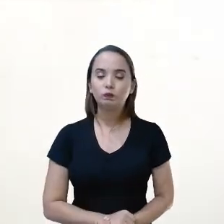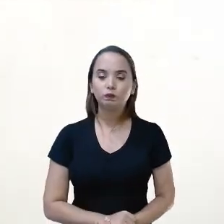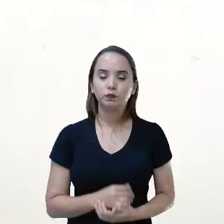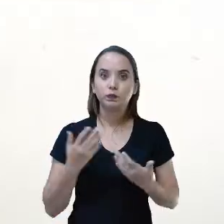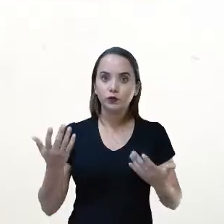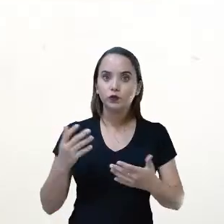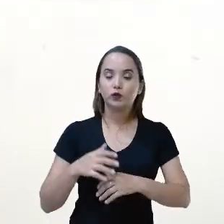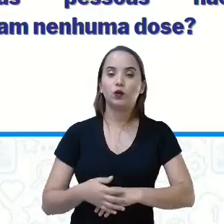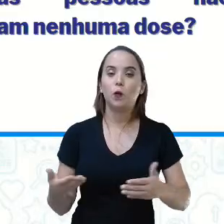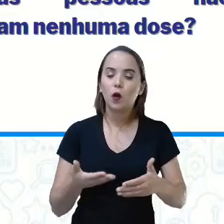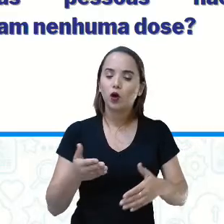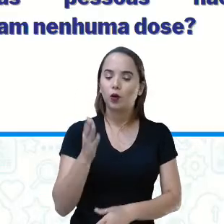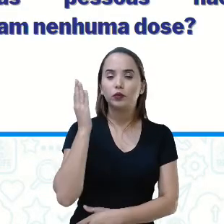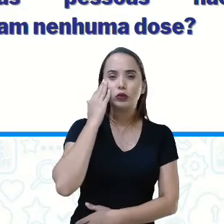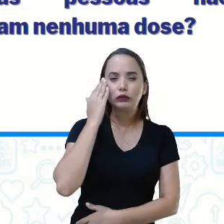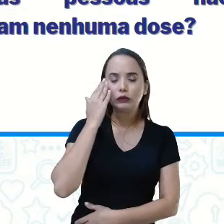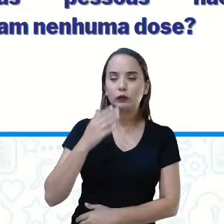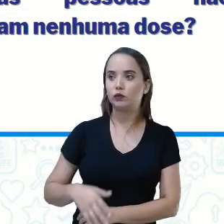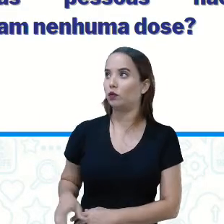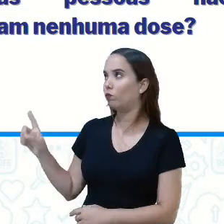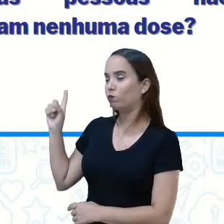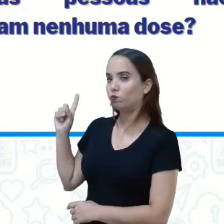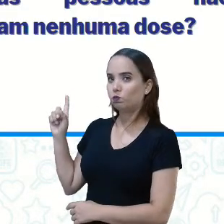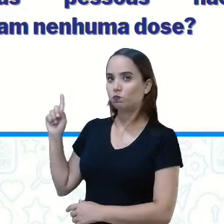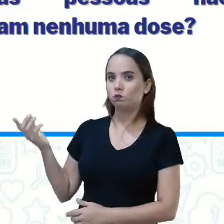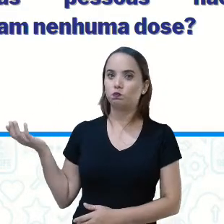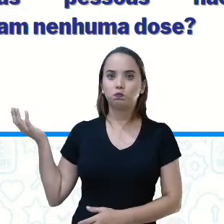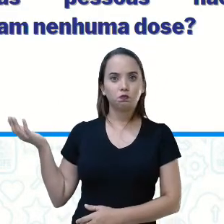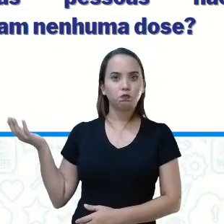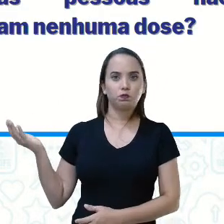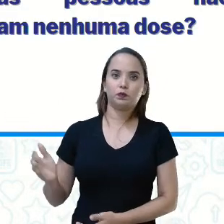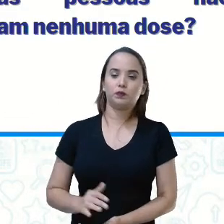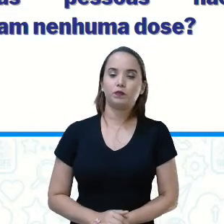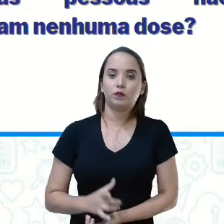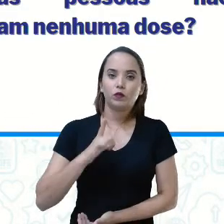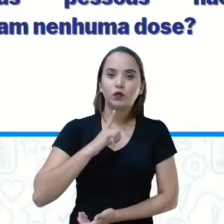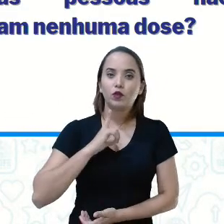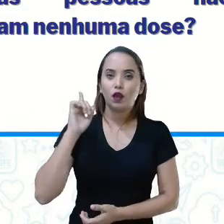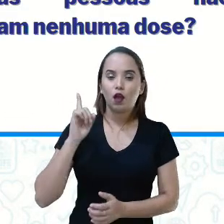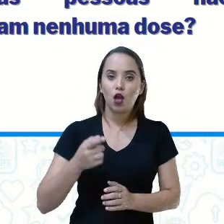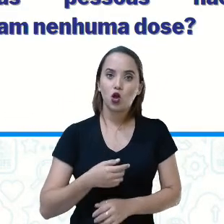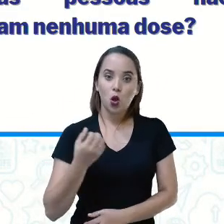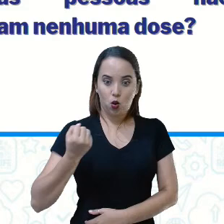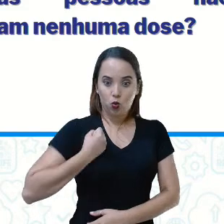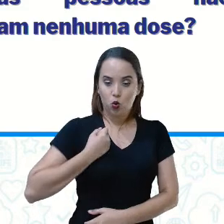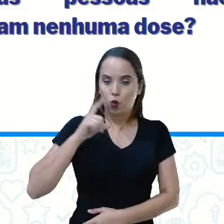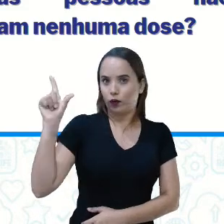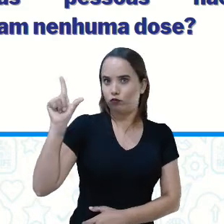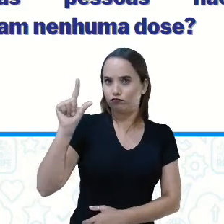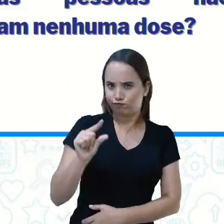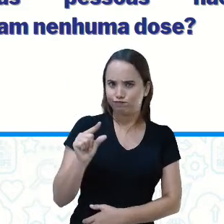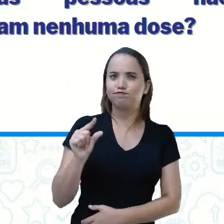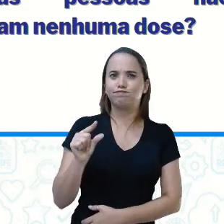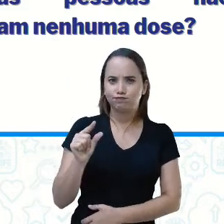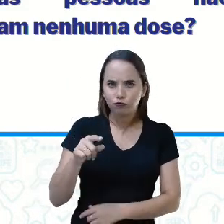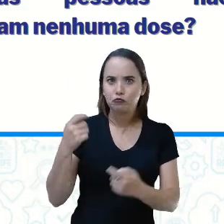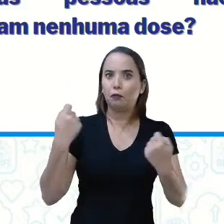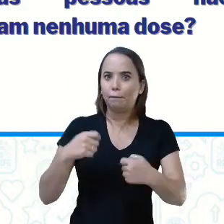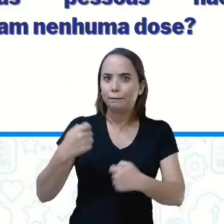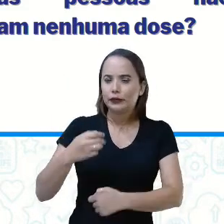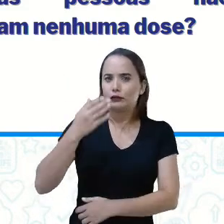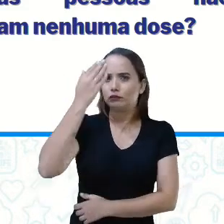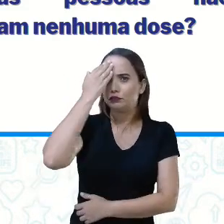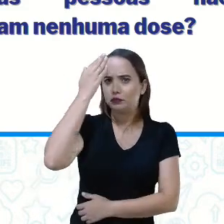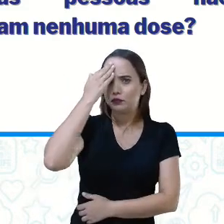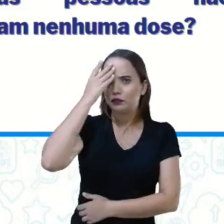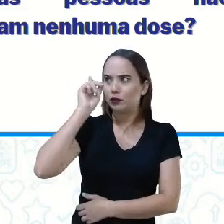trouxe um exemplo mais reduzido, com números menores, para a gente compreender essa leitura aí